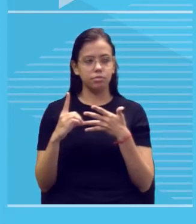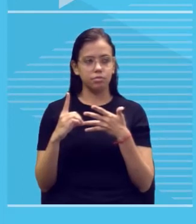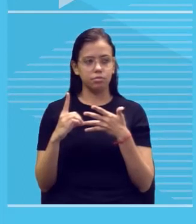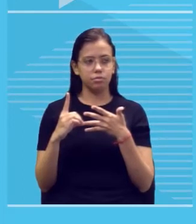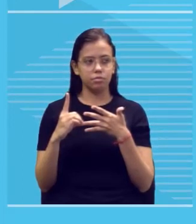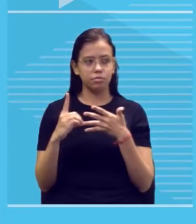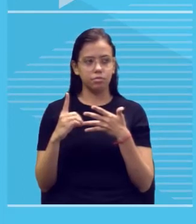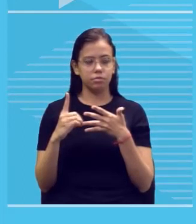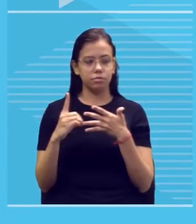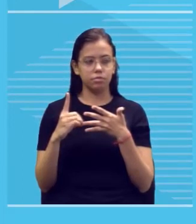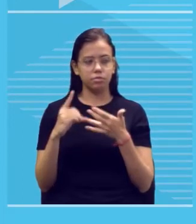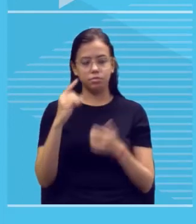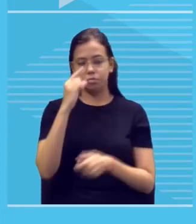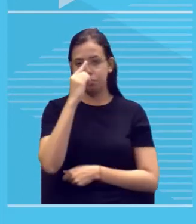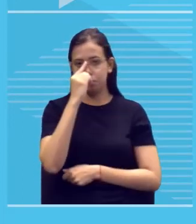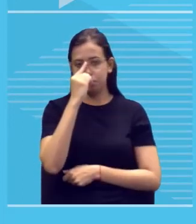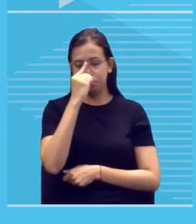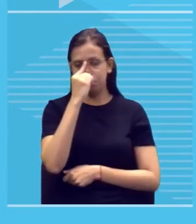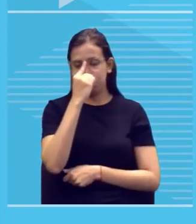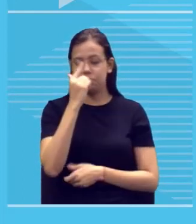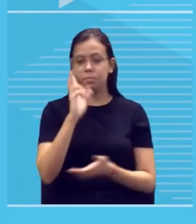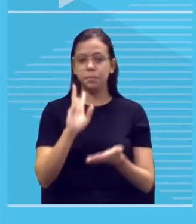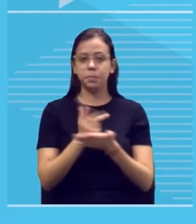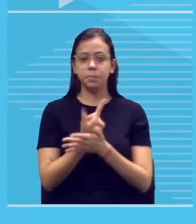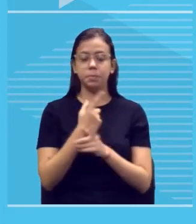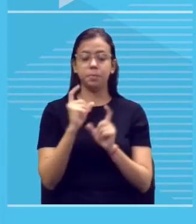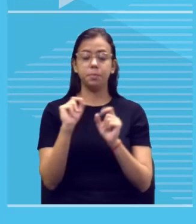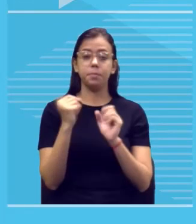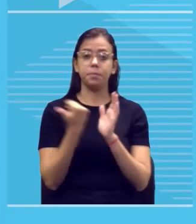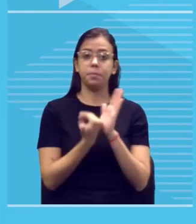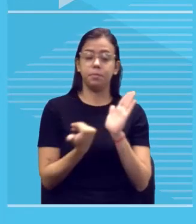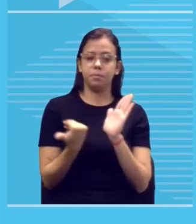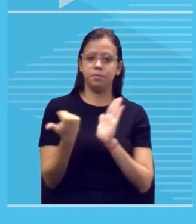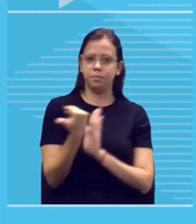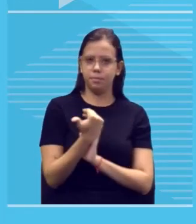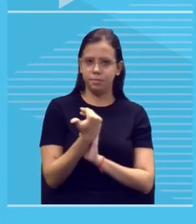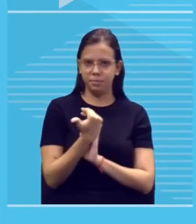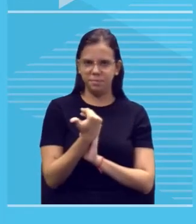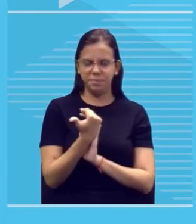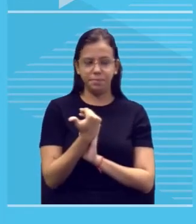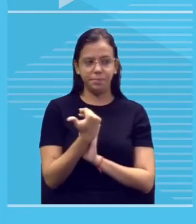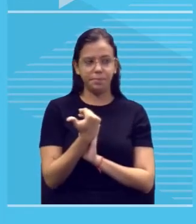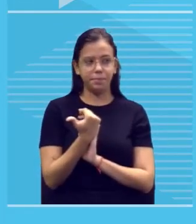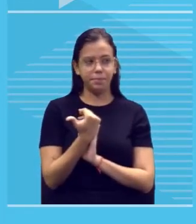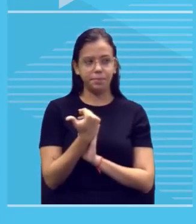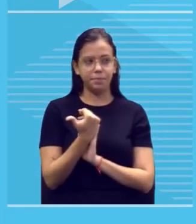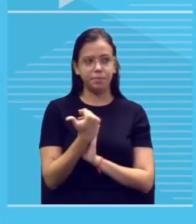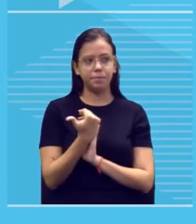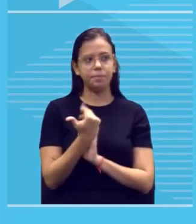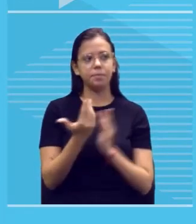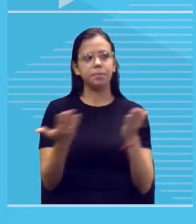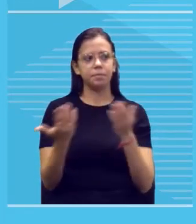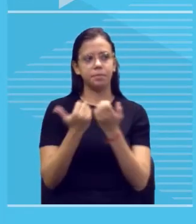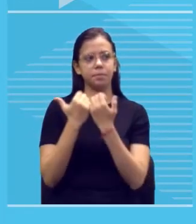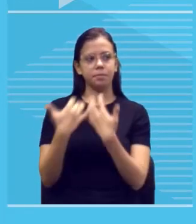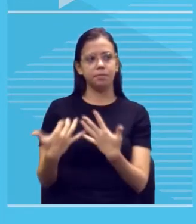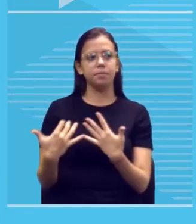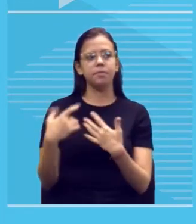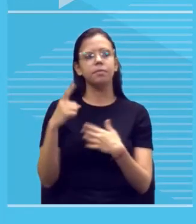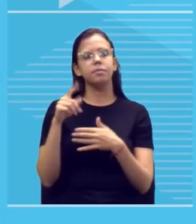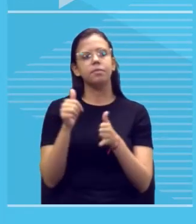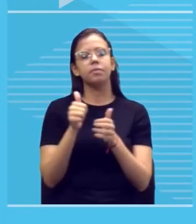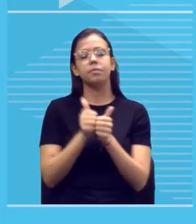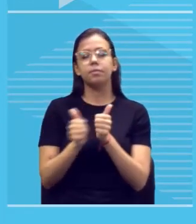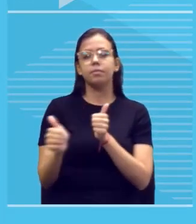o que acontece aqui nessa alternativa que ele exagerou colocou o espectador como protagonista da ação dramática